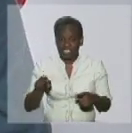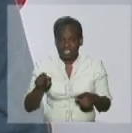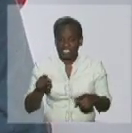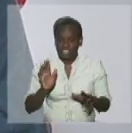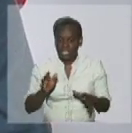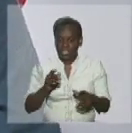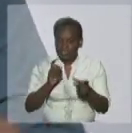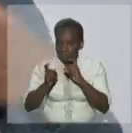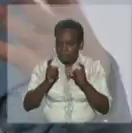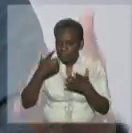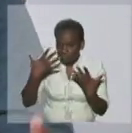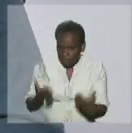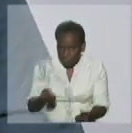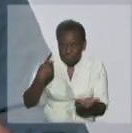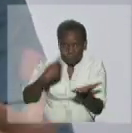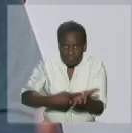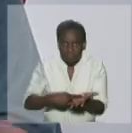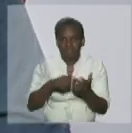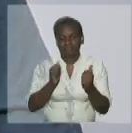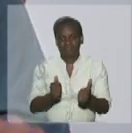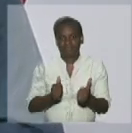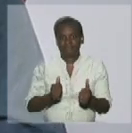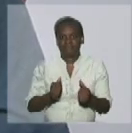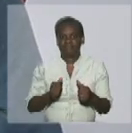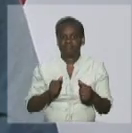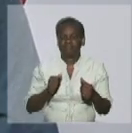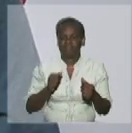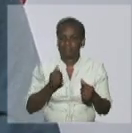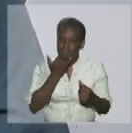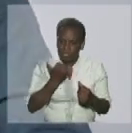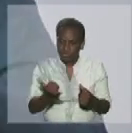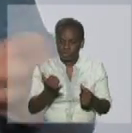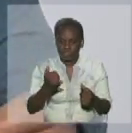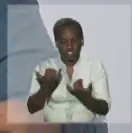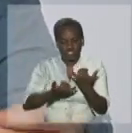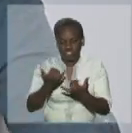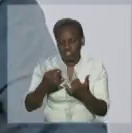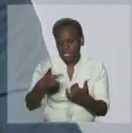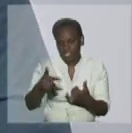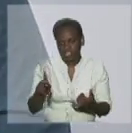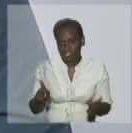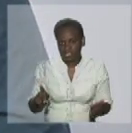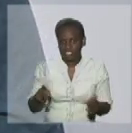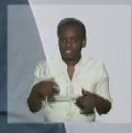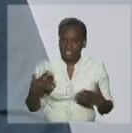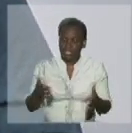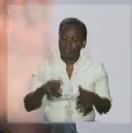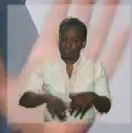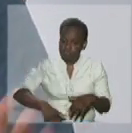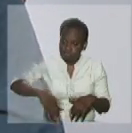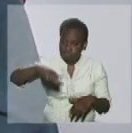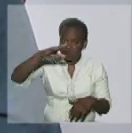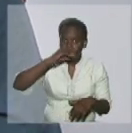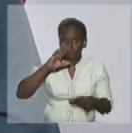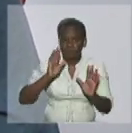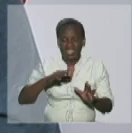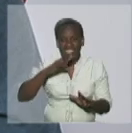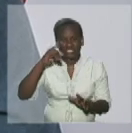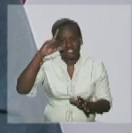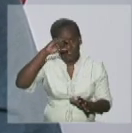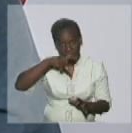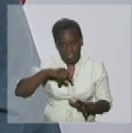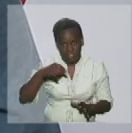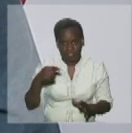ali um consenso, ali os dois entraram em consenso. E acho que houve um perdão naquele jogo deles. Isso vai servir para o adulto, só que o adulto